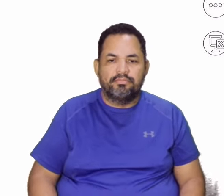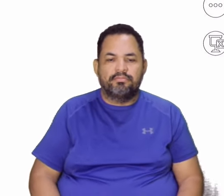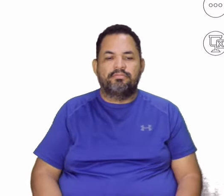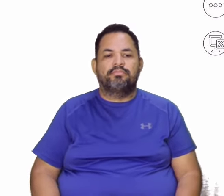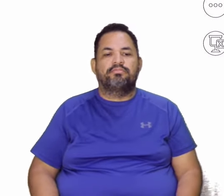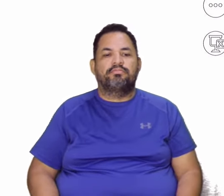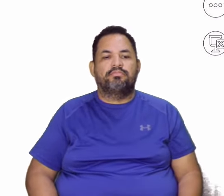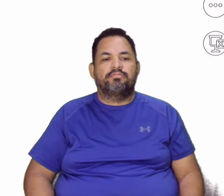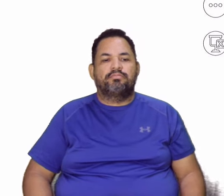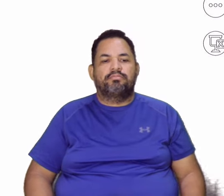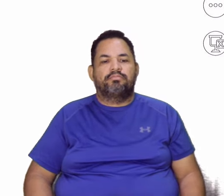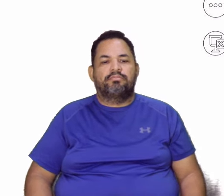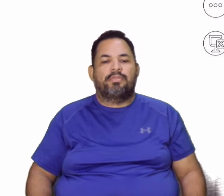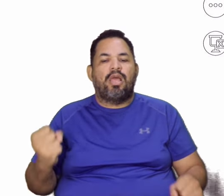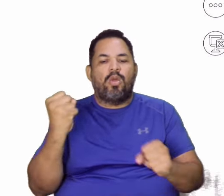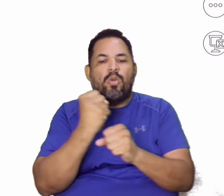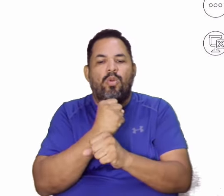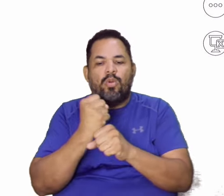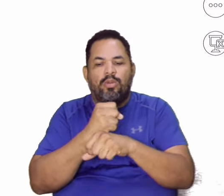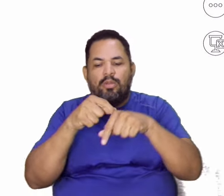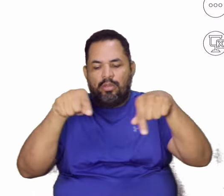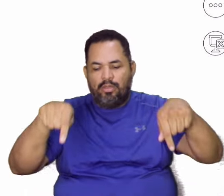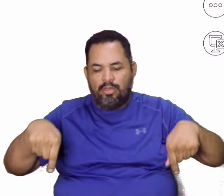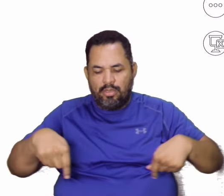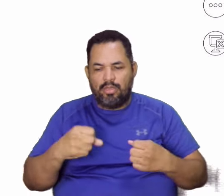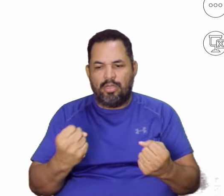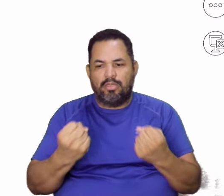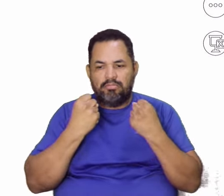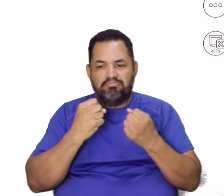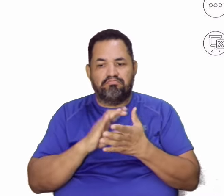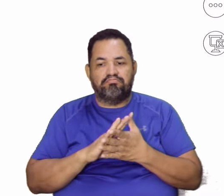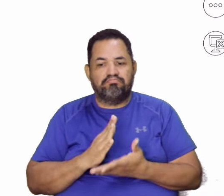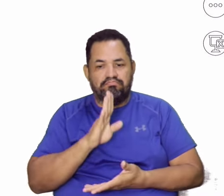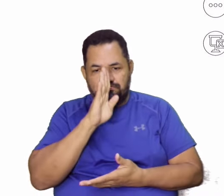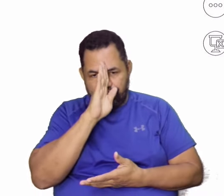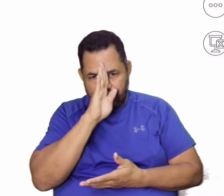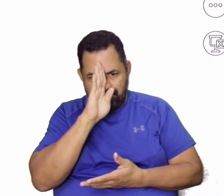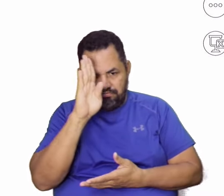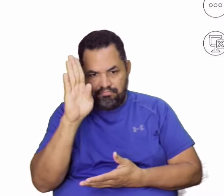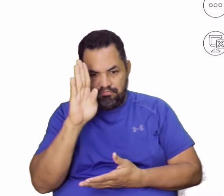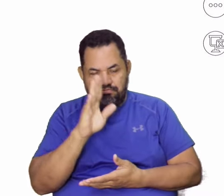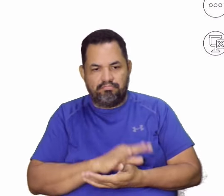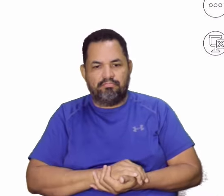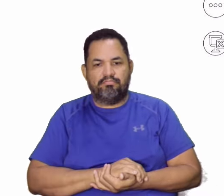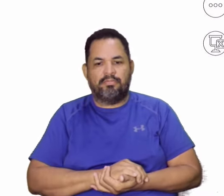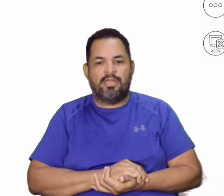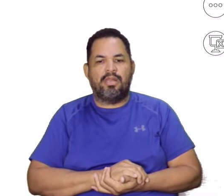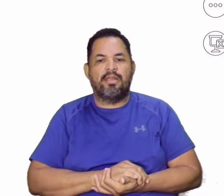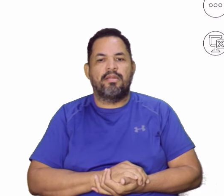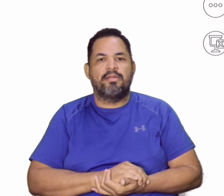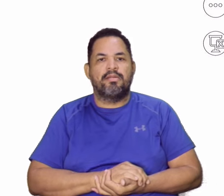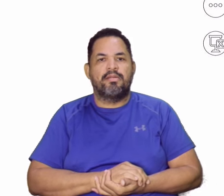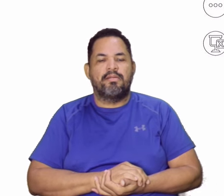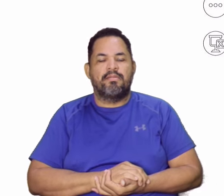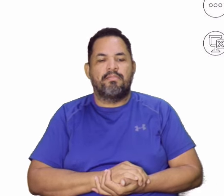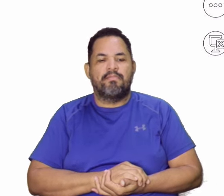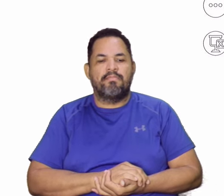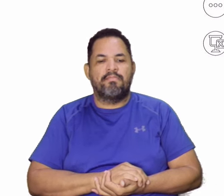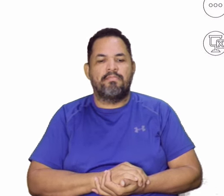letra C construção de academias apenas apenas o que matou foi o apenas né